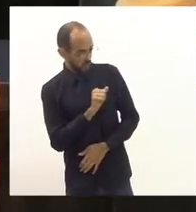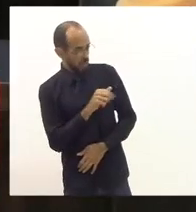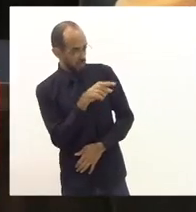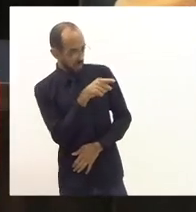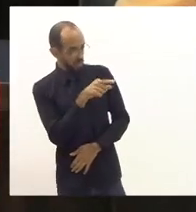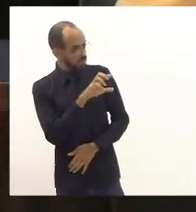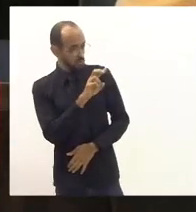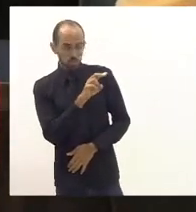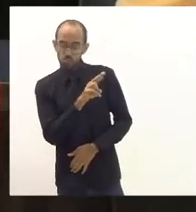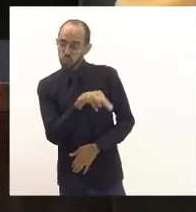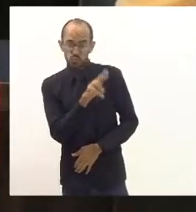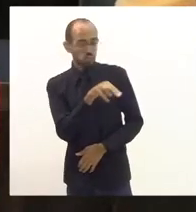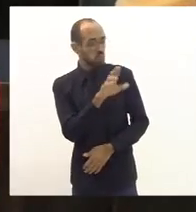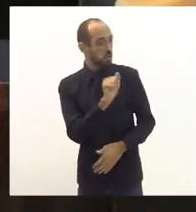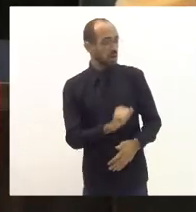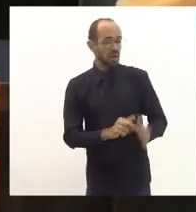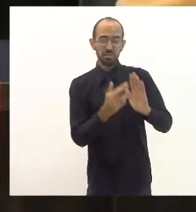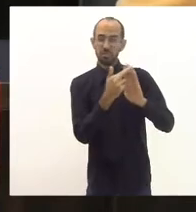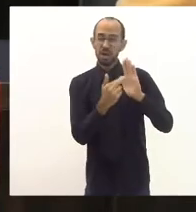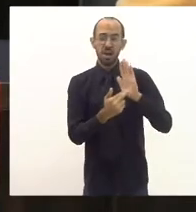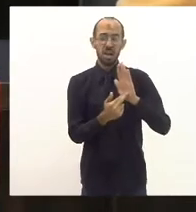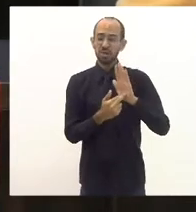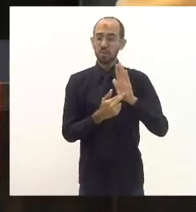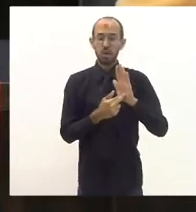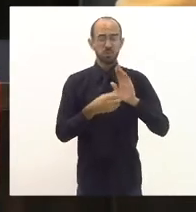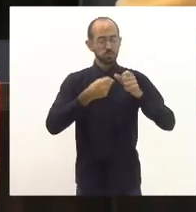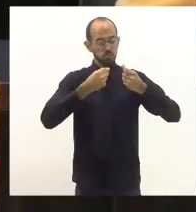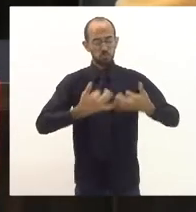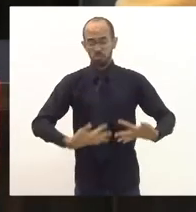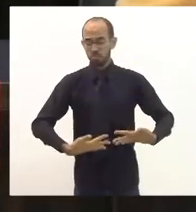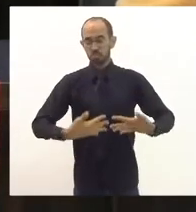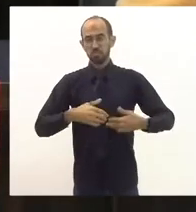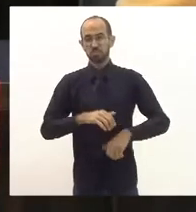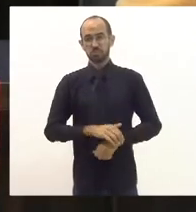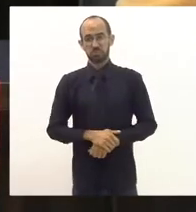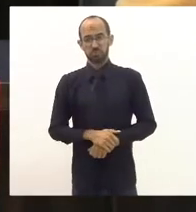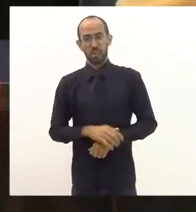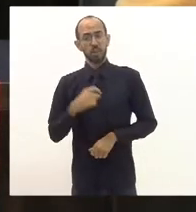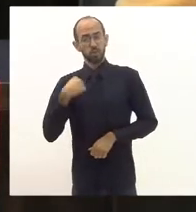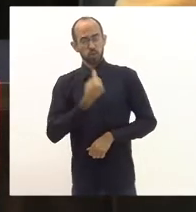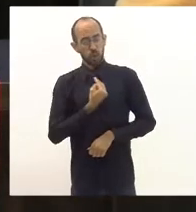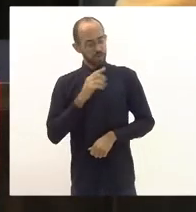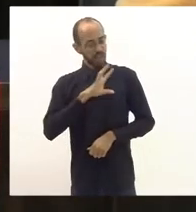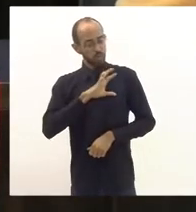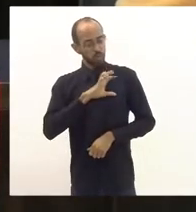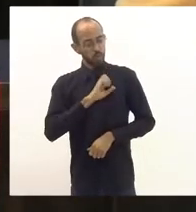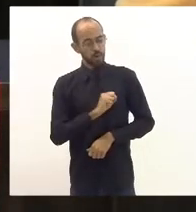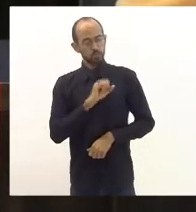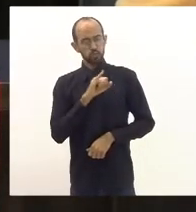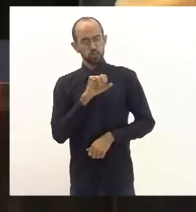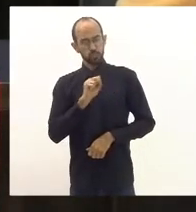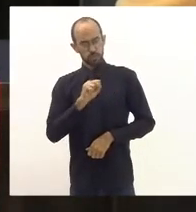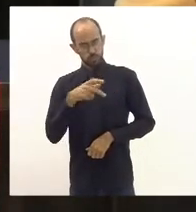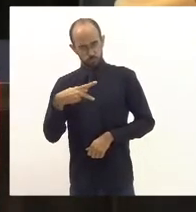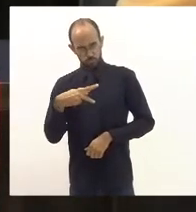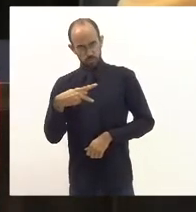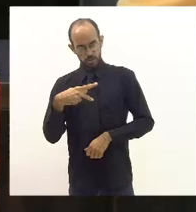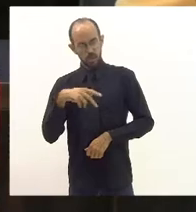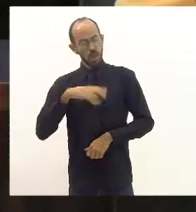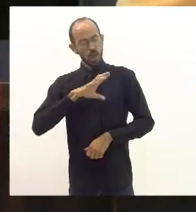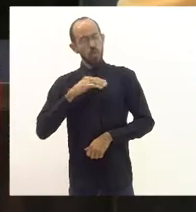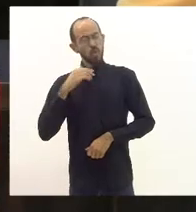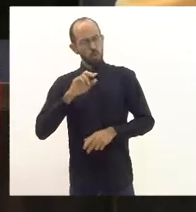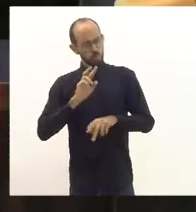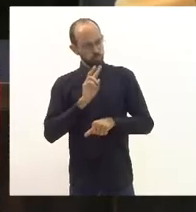eu não vi até agora nenhum relatório qualitativo. Nós adoramos o ISP, eu defendo a polícia